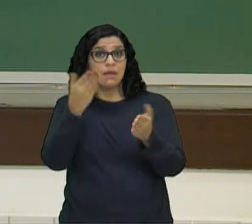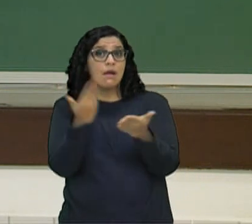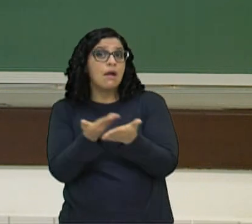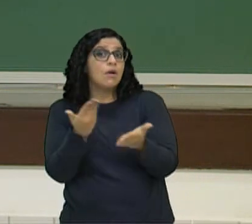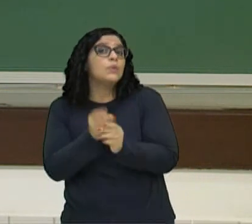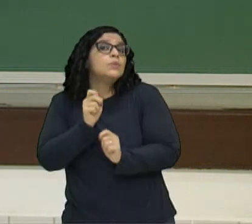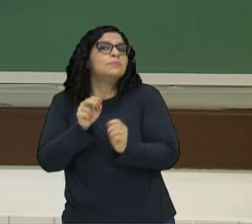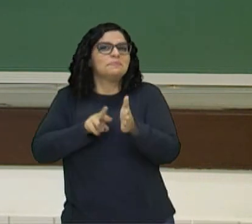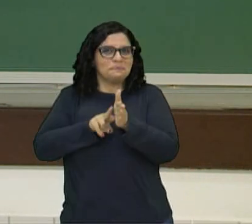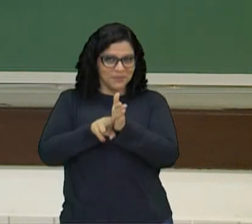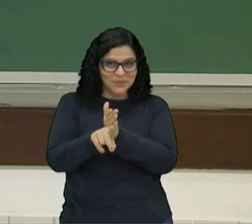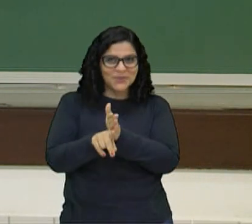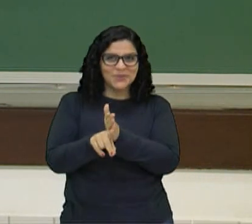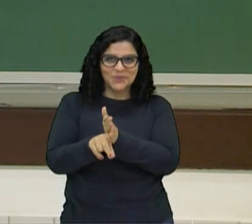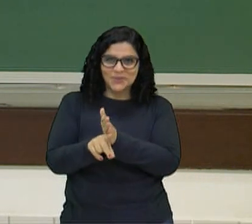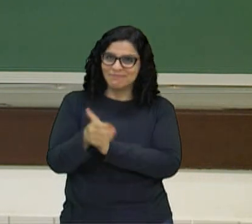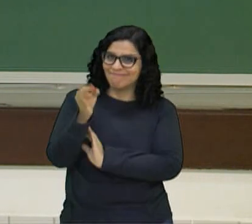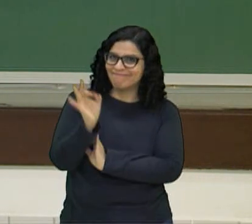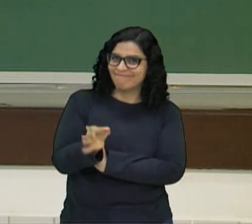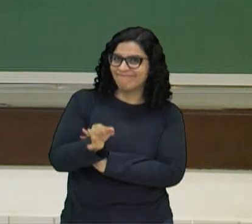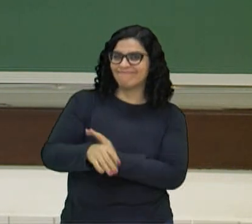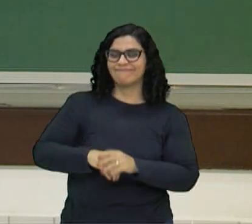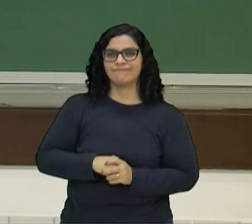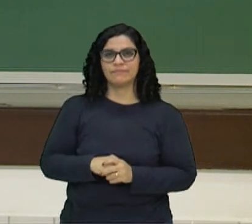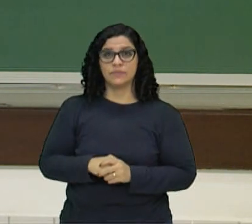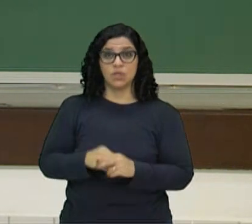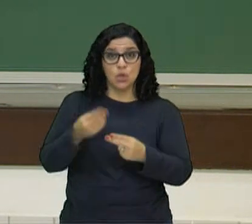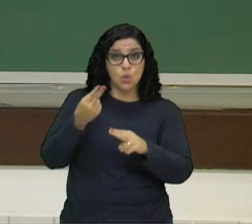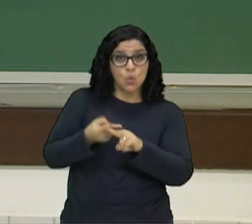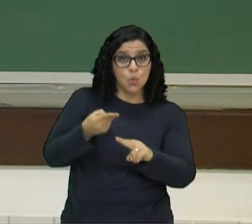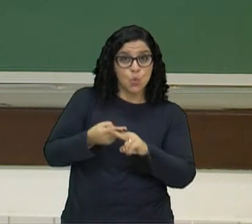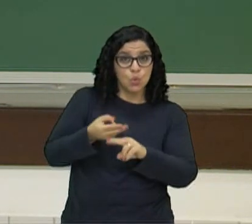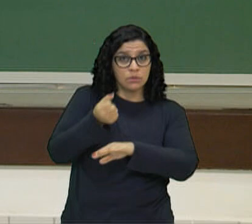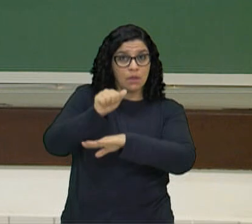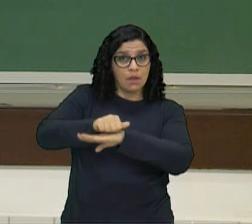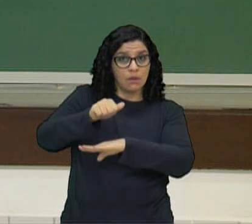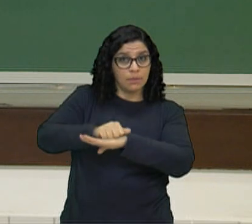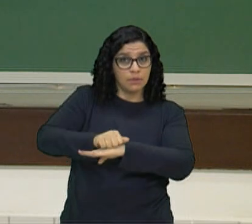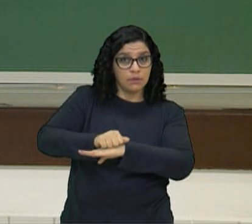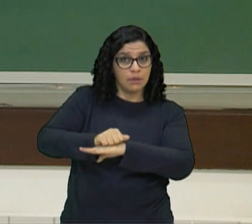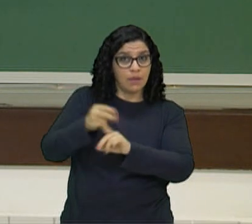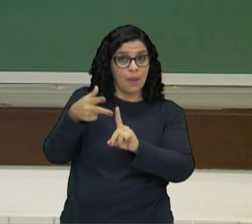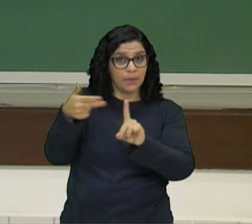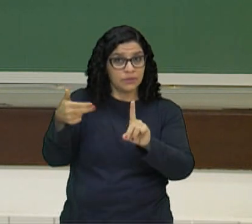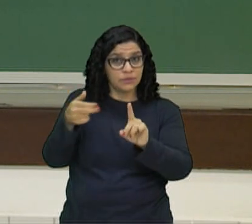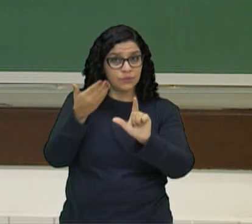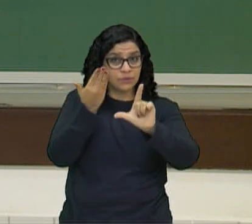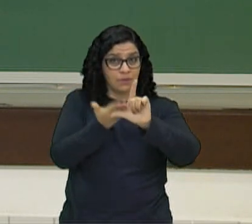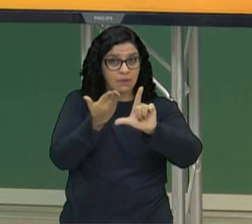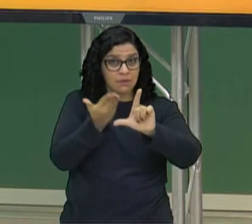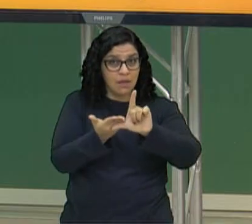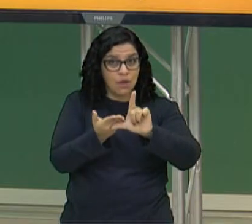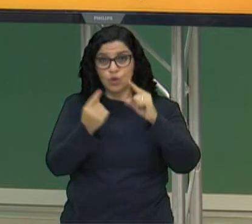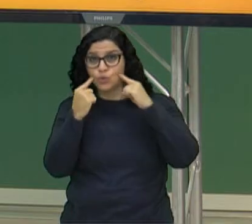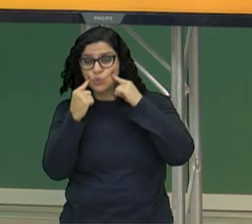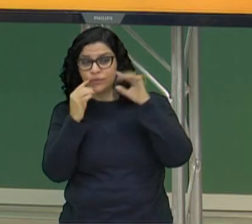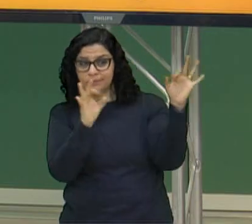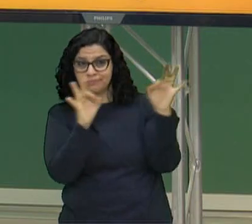de biologia, muito bem. Tá usando aulas Paraná? Tá usando o Google Sala de Aula? Tirando suas